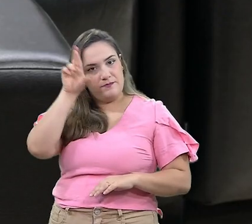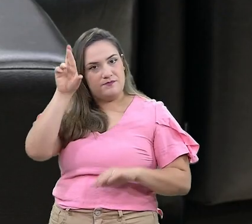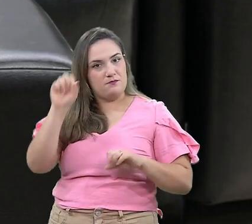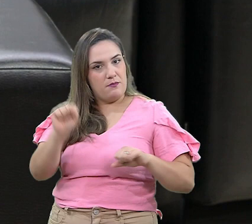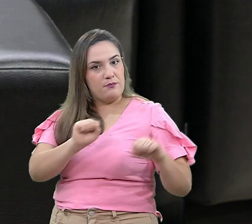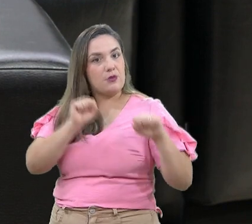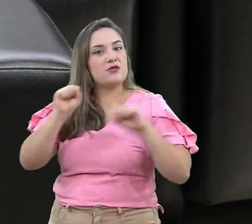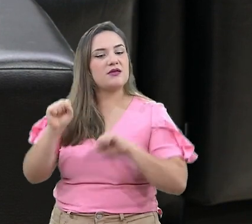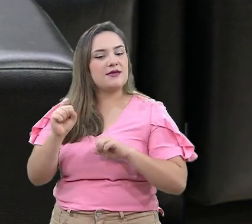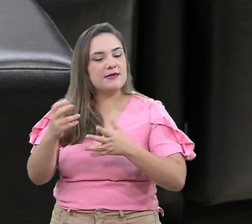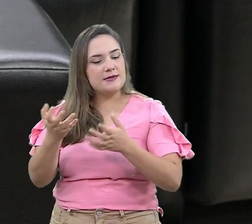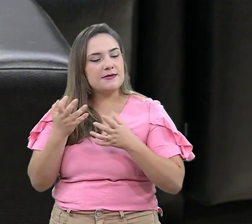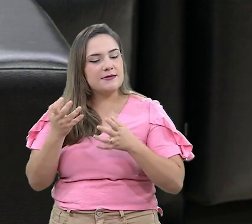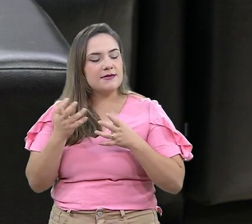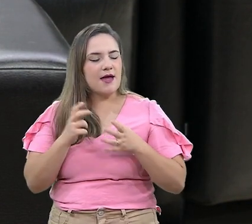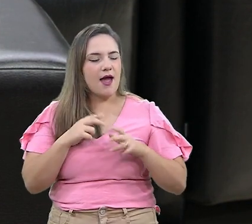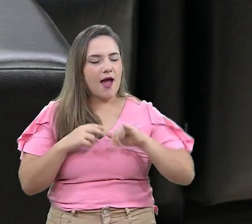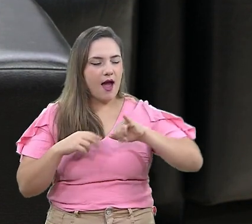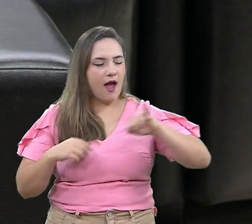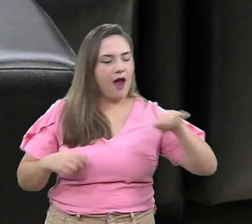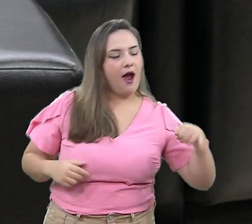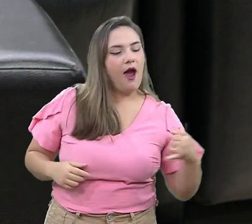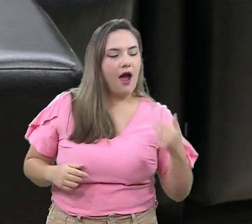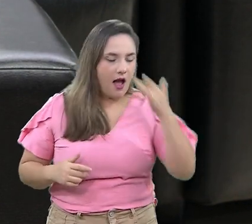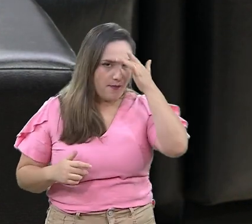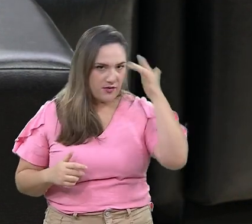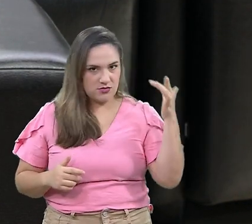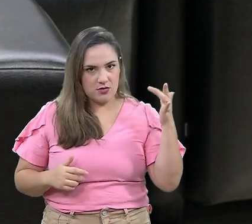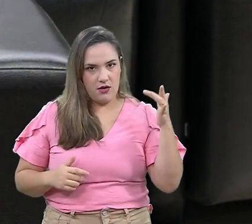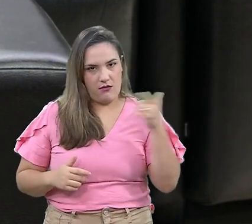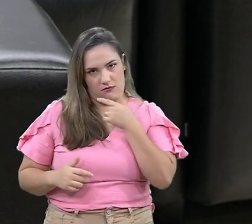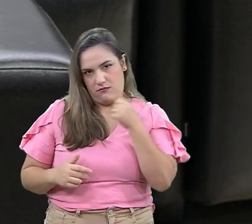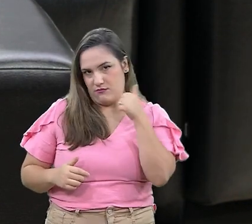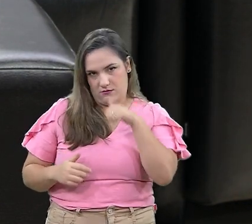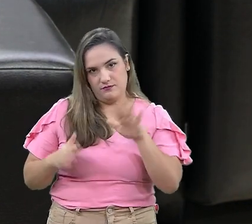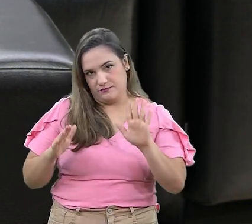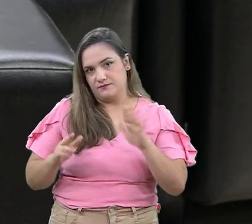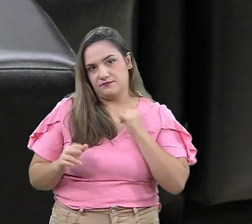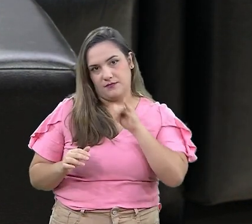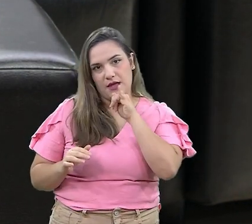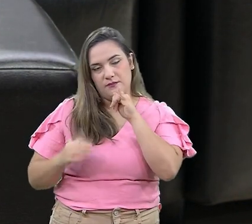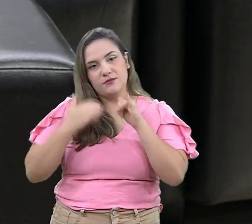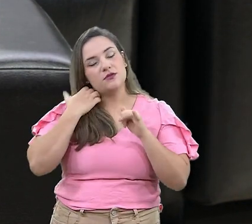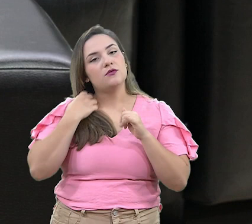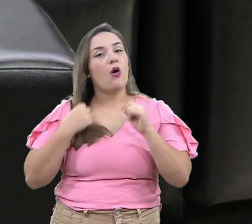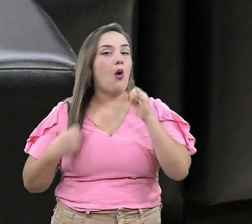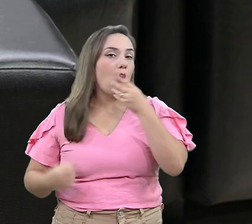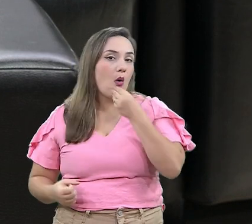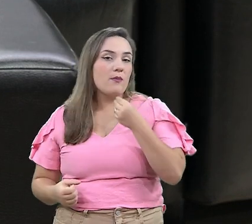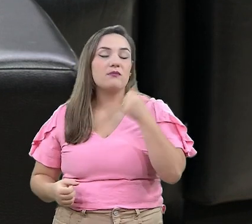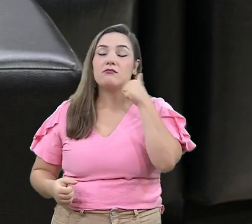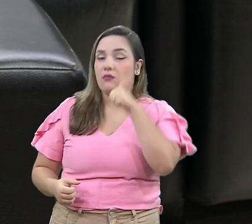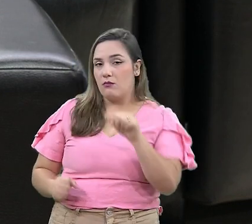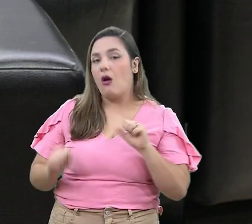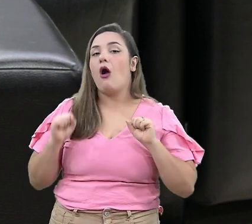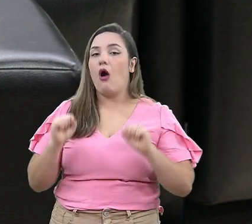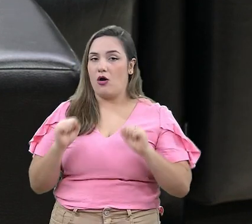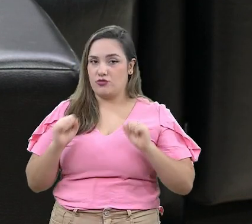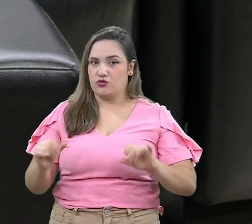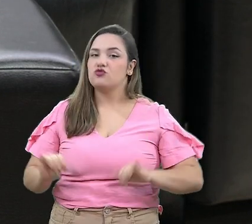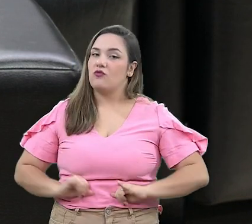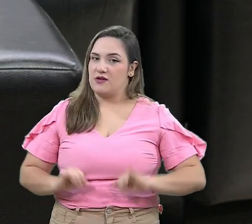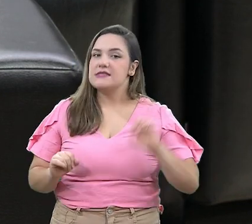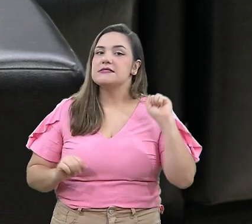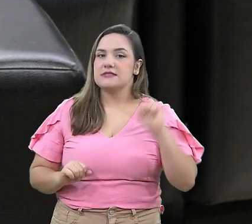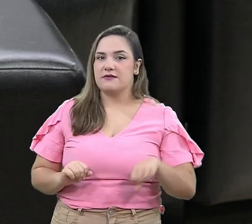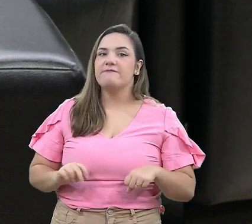investido no intuito sexual com aquele trabalhador ou aquela trabalhadora, porque ambos, tanto o homem como a